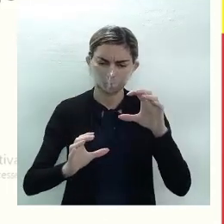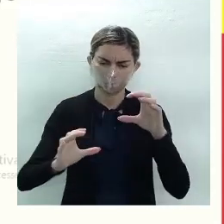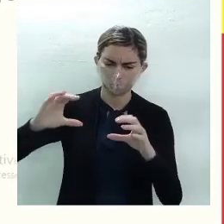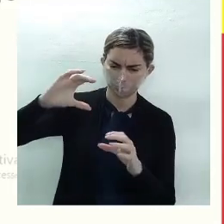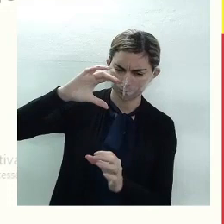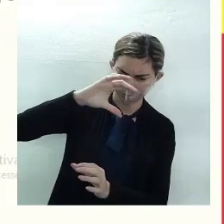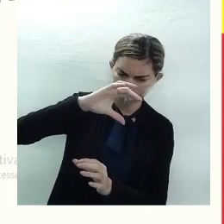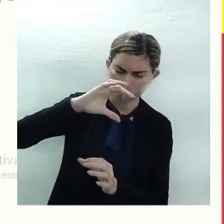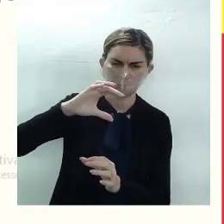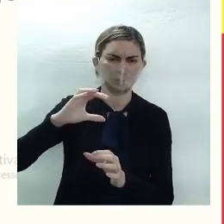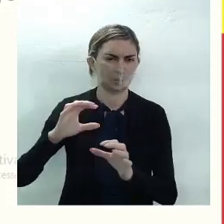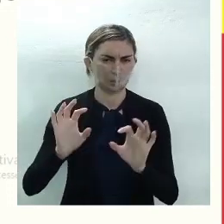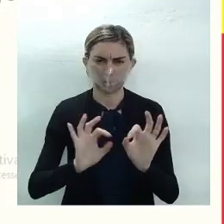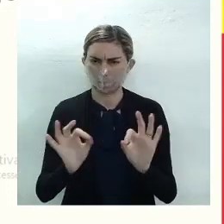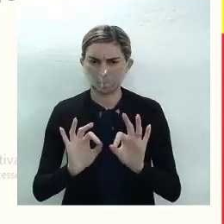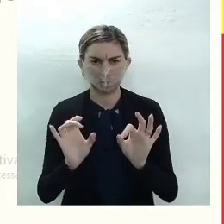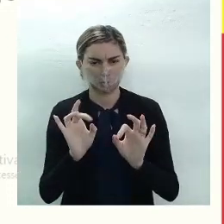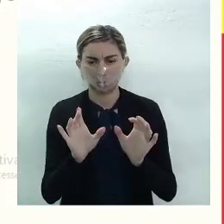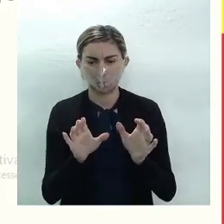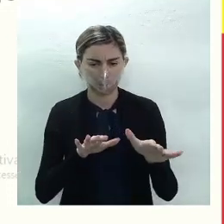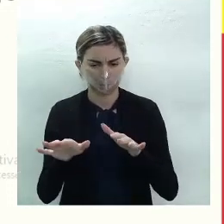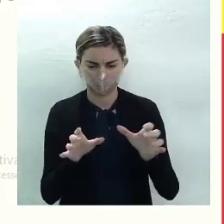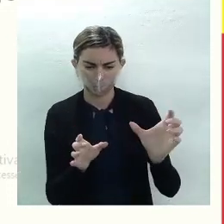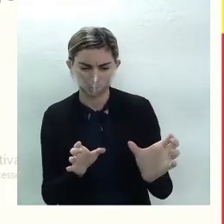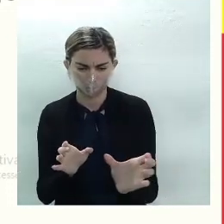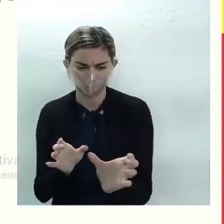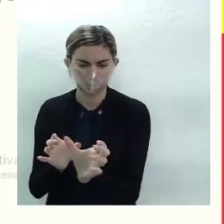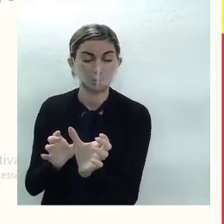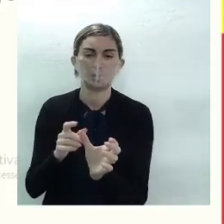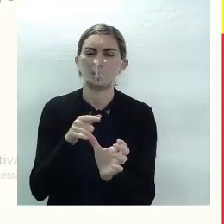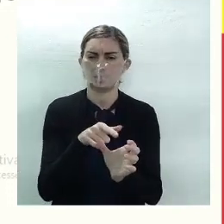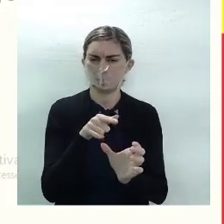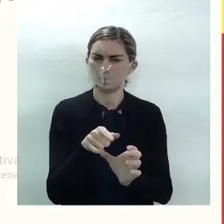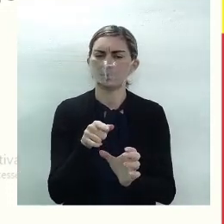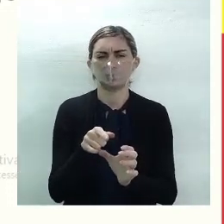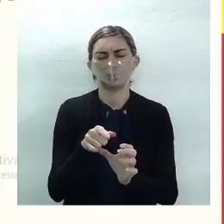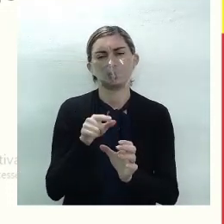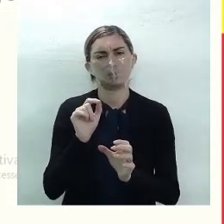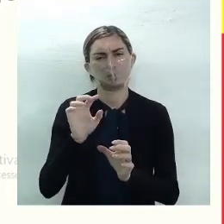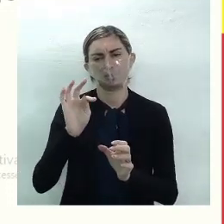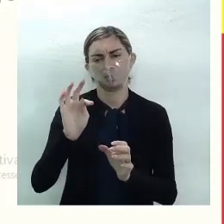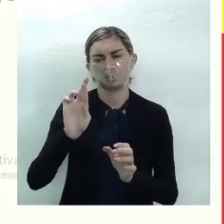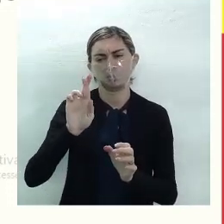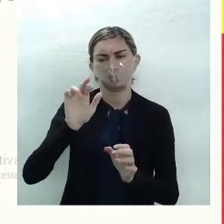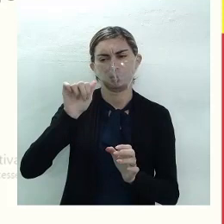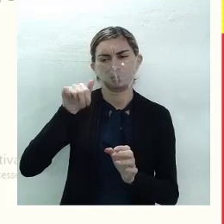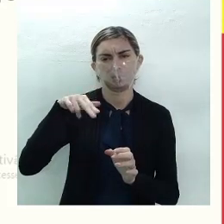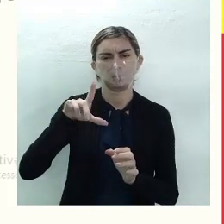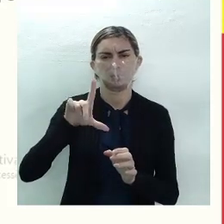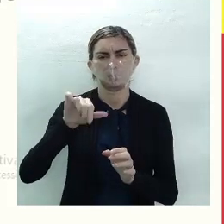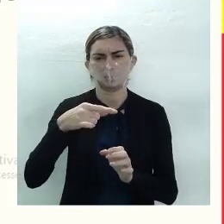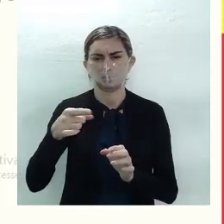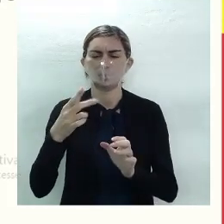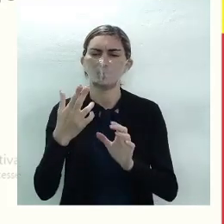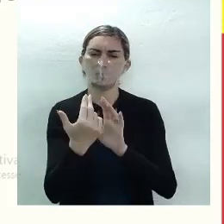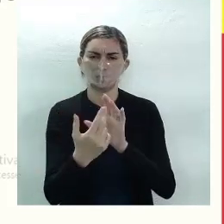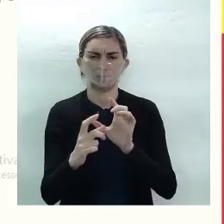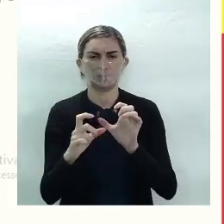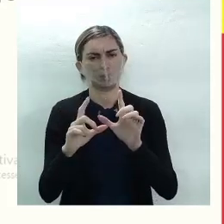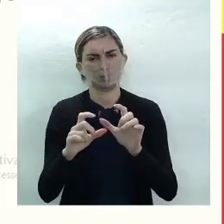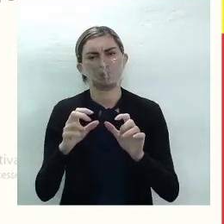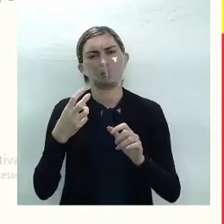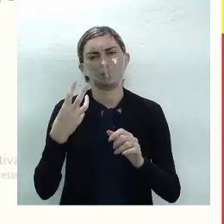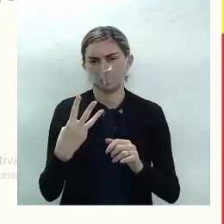sem mexer nada, só movimentar, então essa é translação. Então, a figura 3